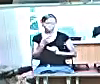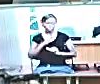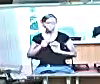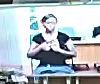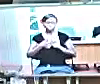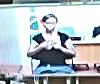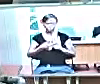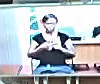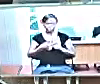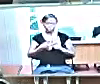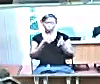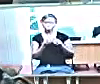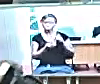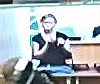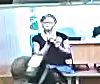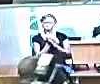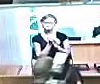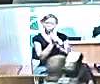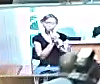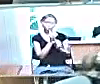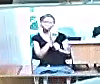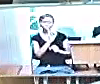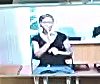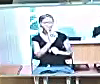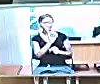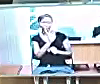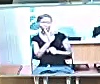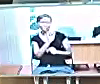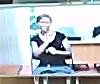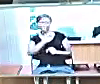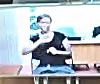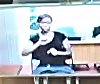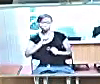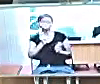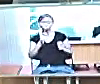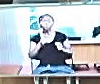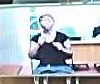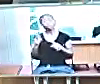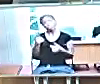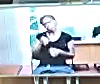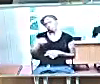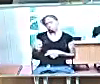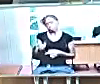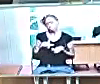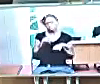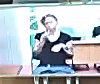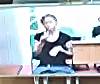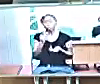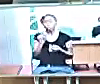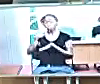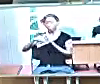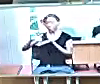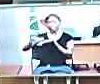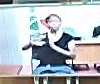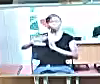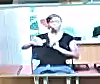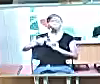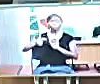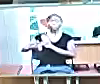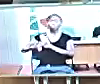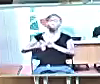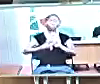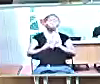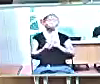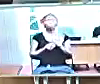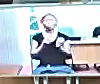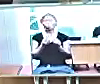da situação fiscal agora vou aproveitar então a fala e o secretário pediu pra gente passar um pouco da situação fiscal que o